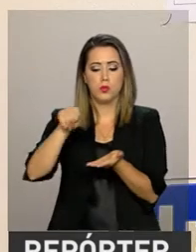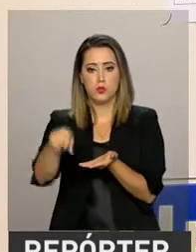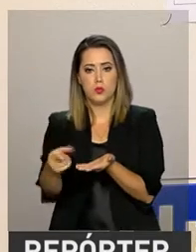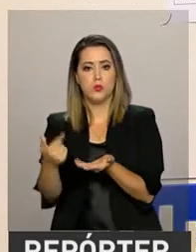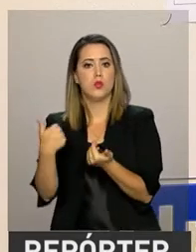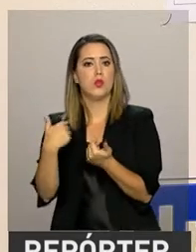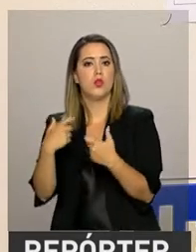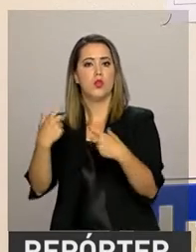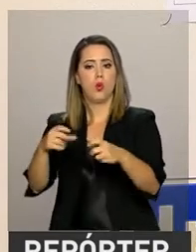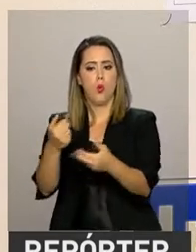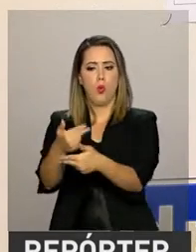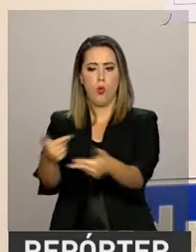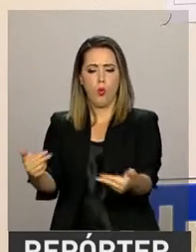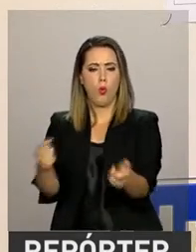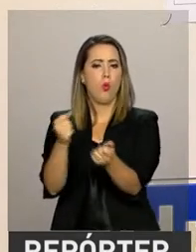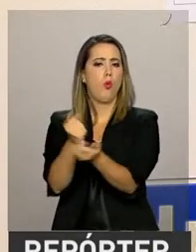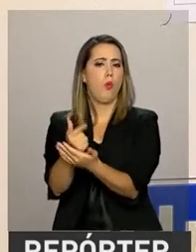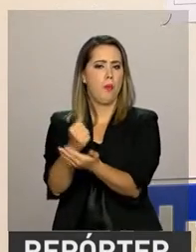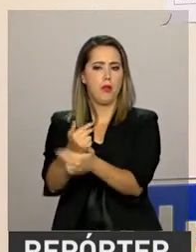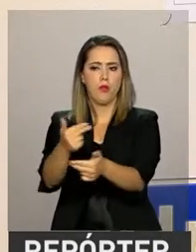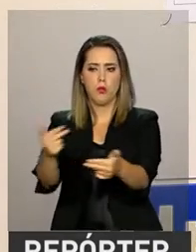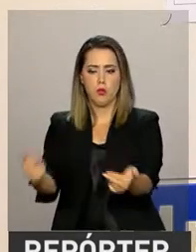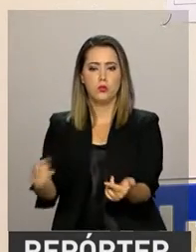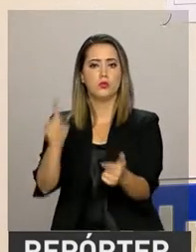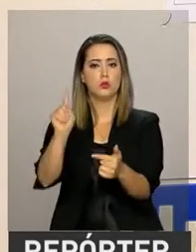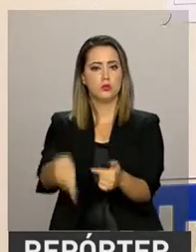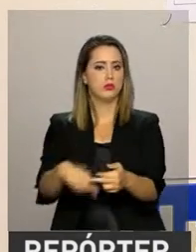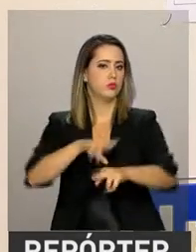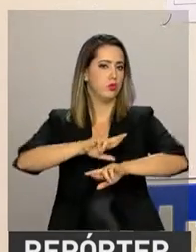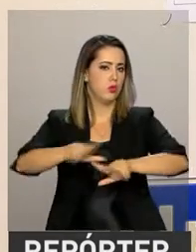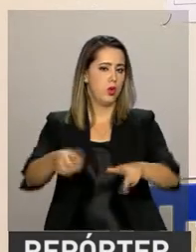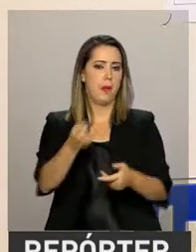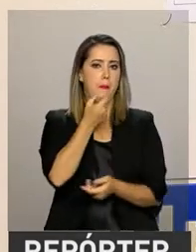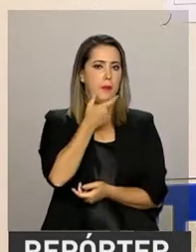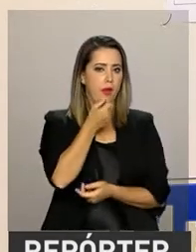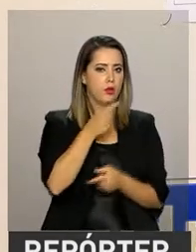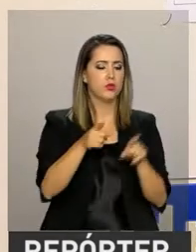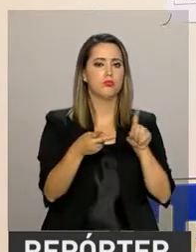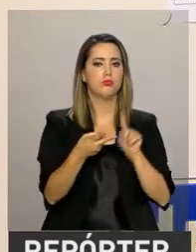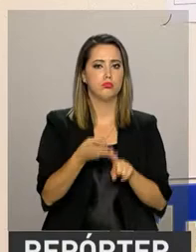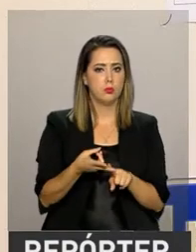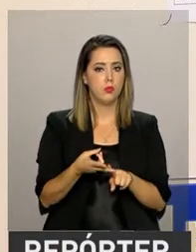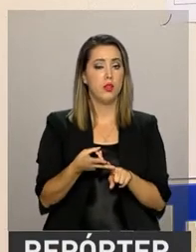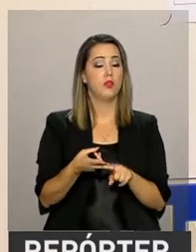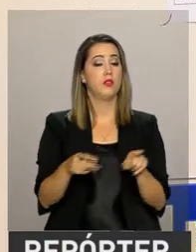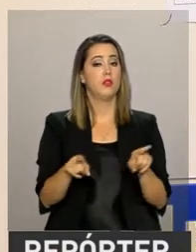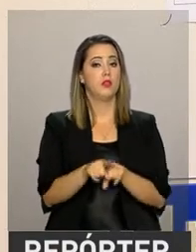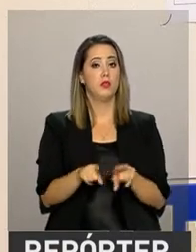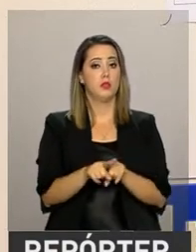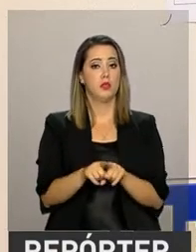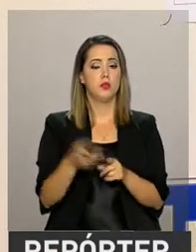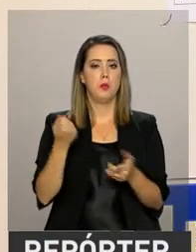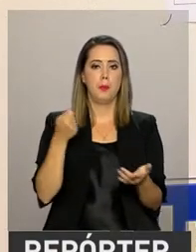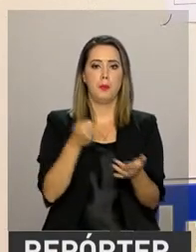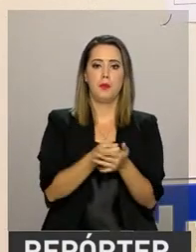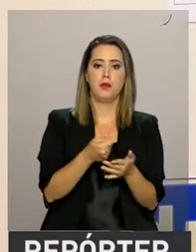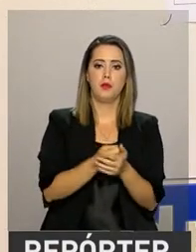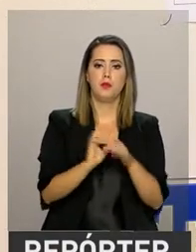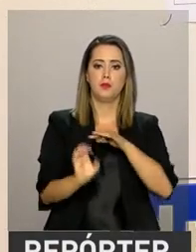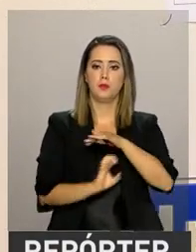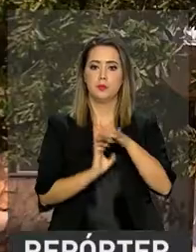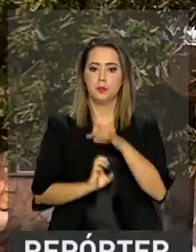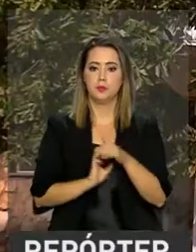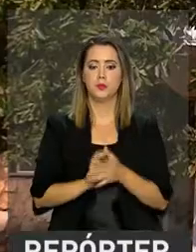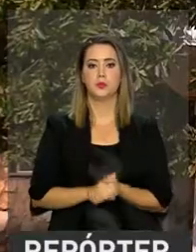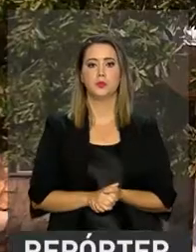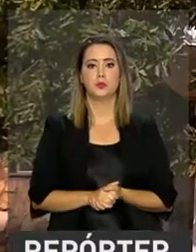nossos almoxarifados, bem como insumos, medicamentos, né? E ainda assim também recompor o pagamento de empresas